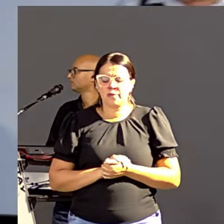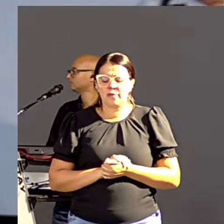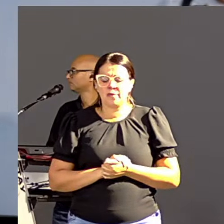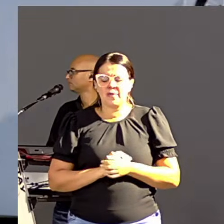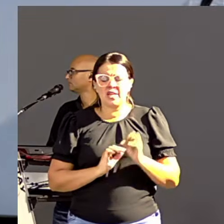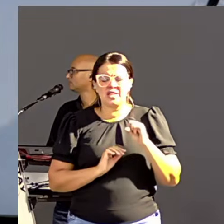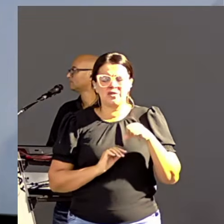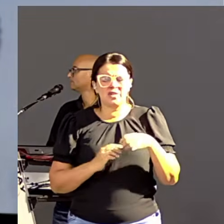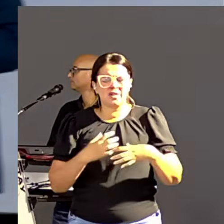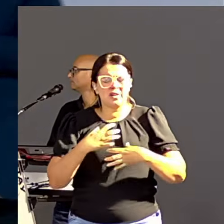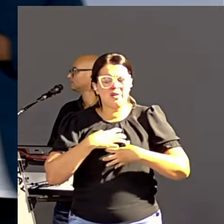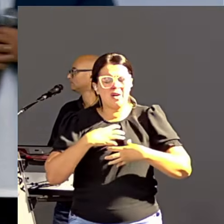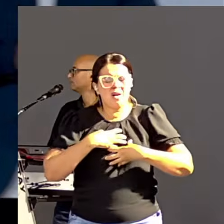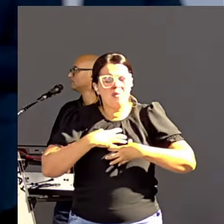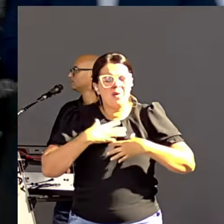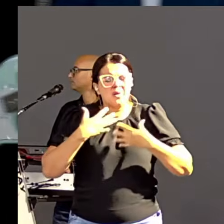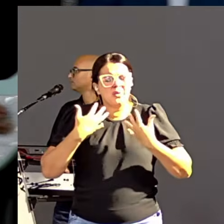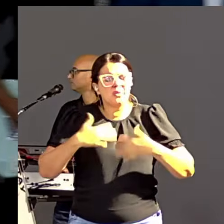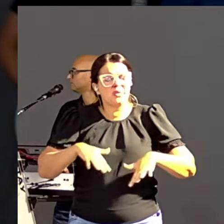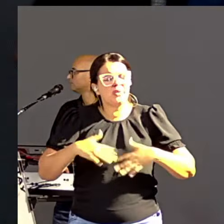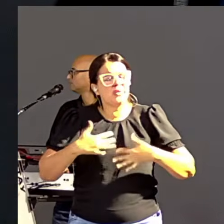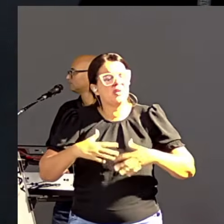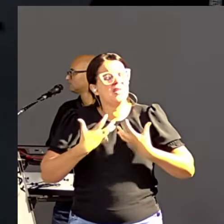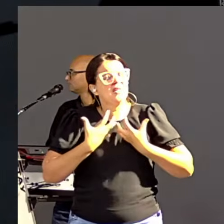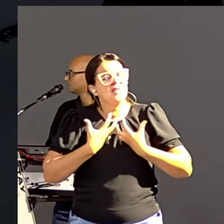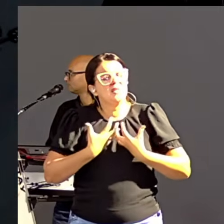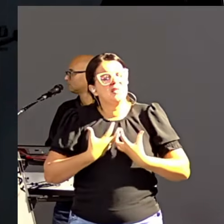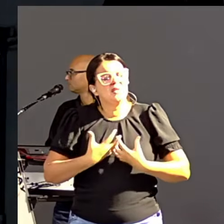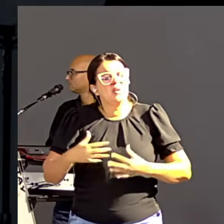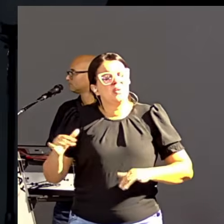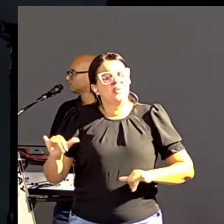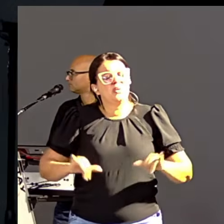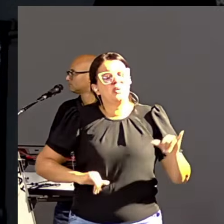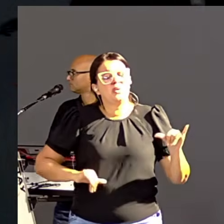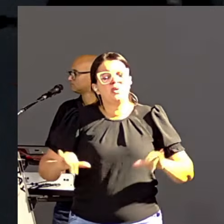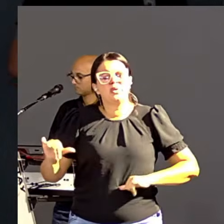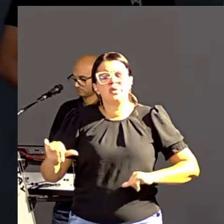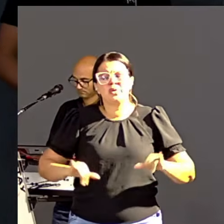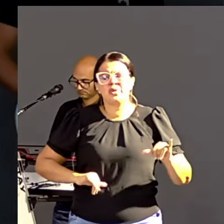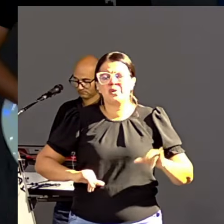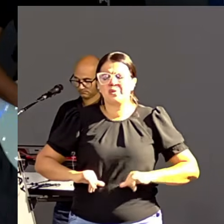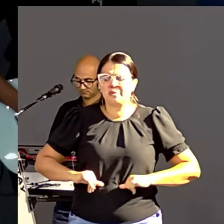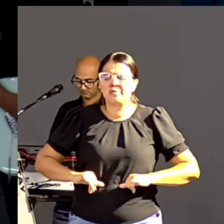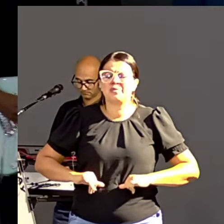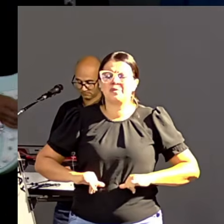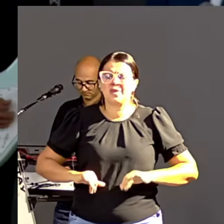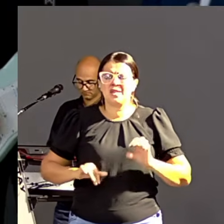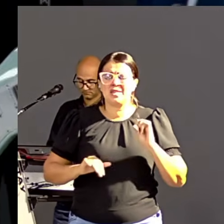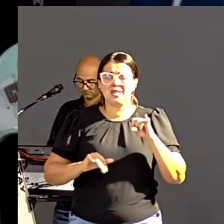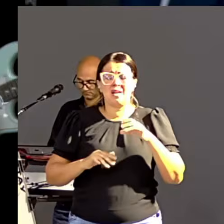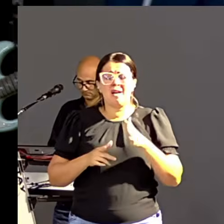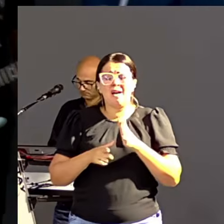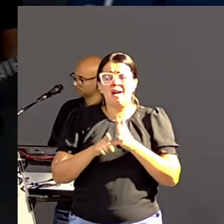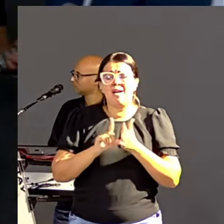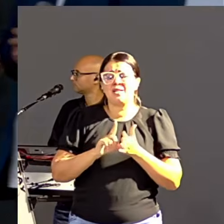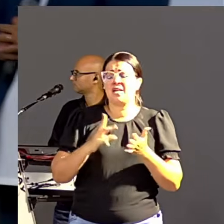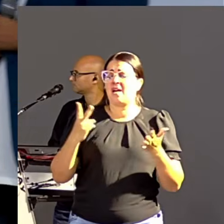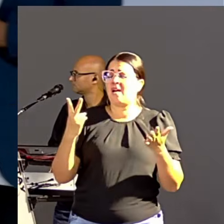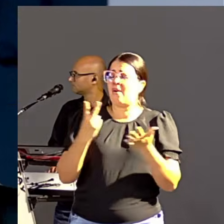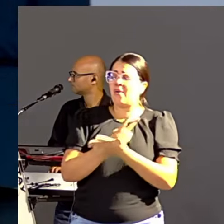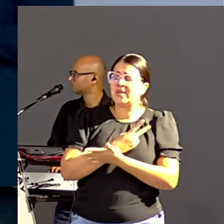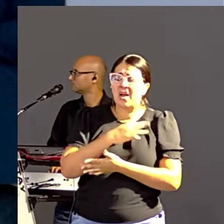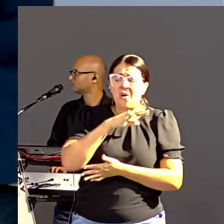Se você está com a alma ferida por causa desse cansaço, fale para o Senhor. Antes que uma tragédia aconteça, fale com o Senhor.